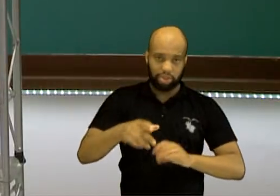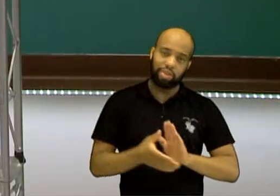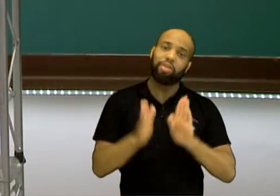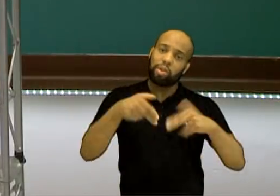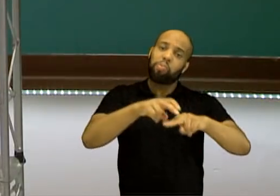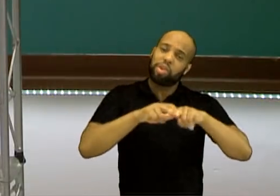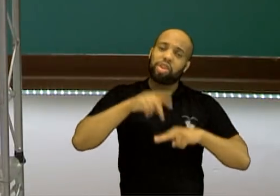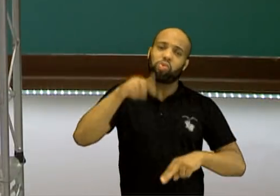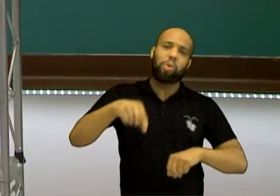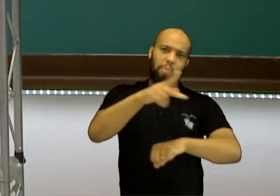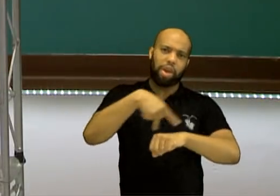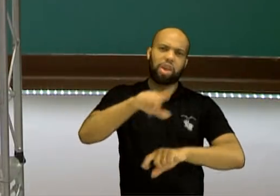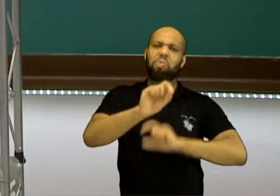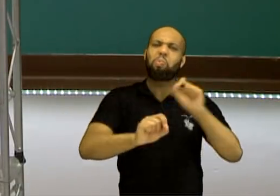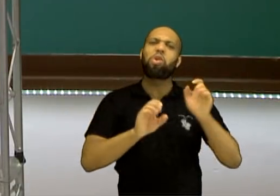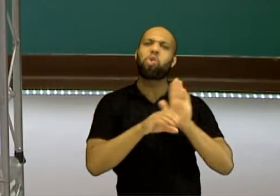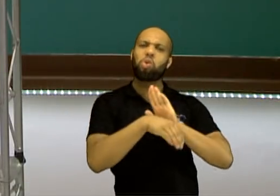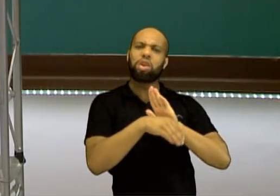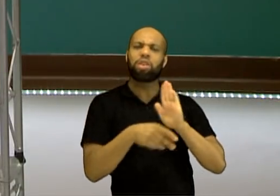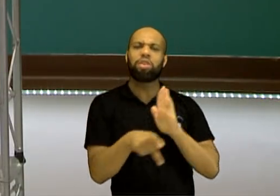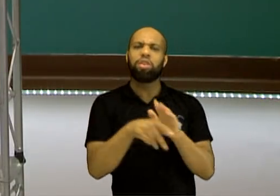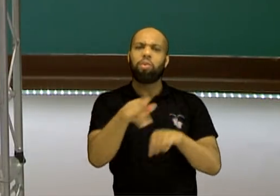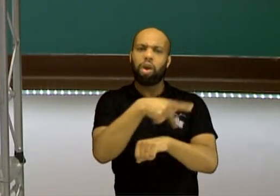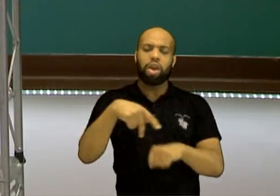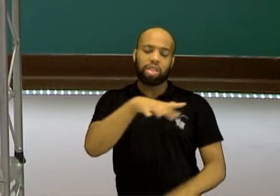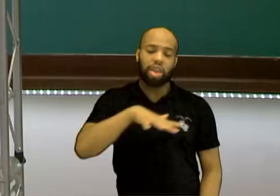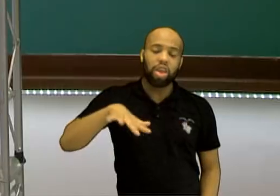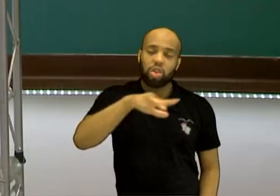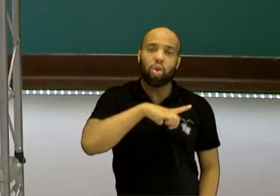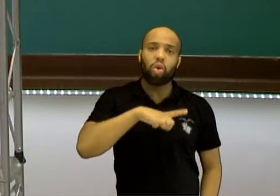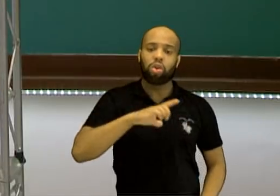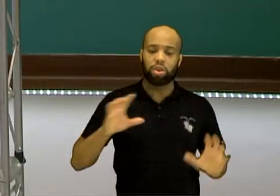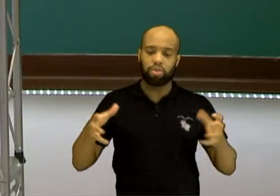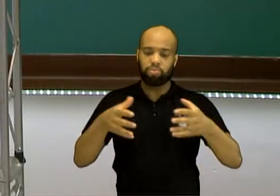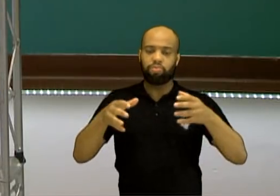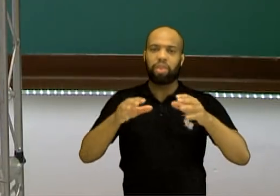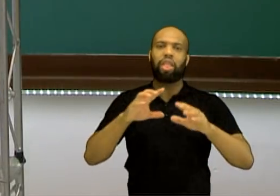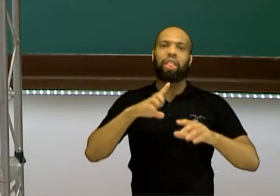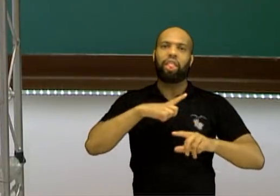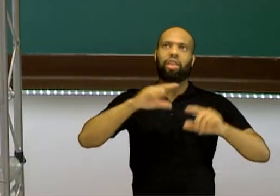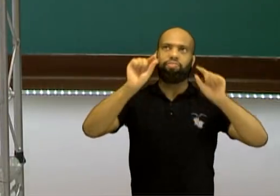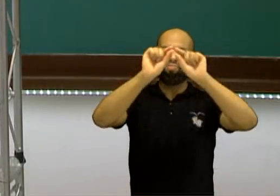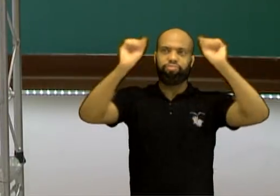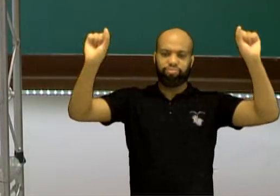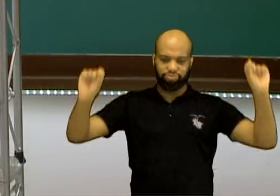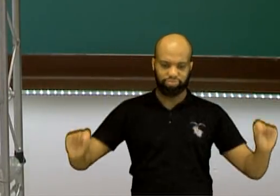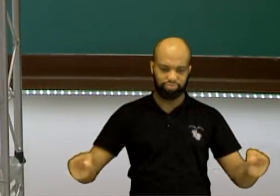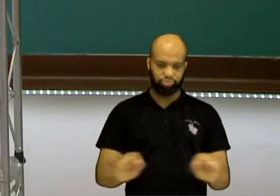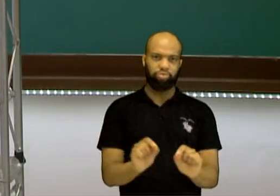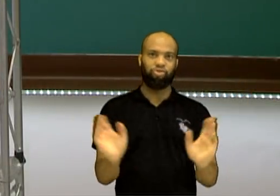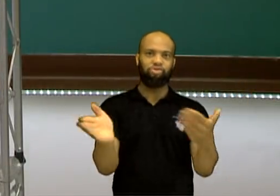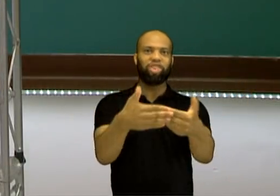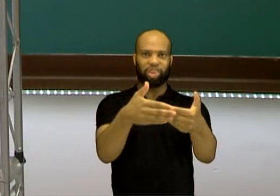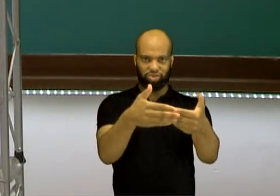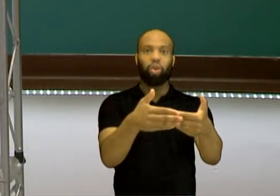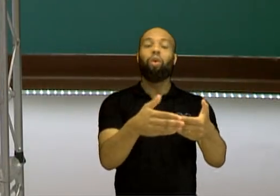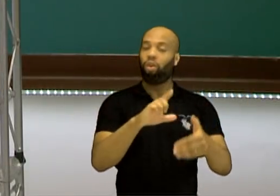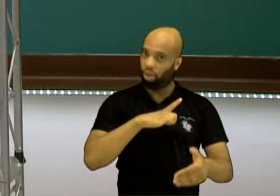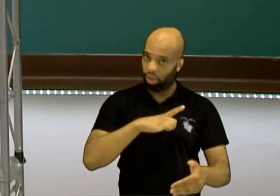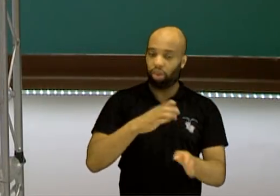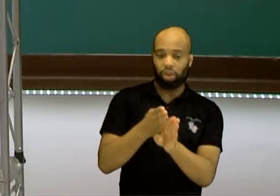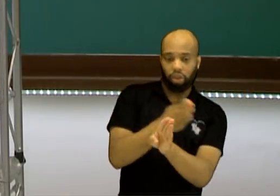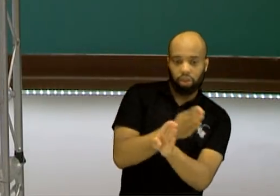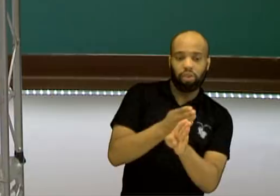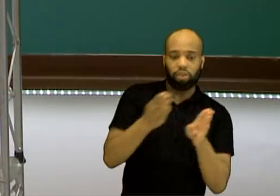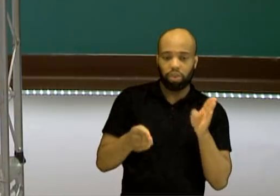seria o conceito de país? Território politicamente delimitado. Nós temos isso, nós temos fronteiras delimitadas entre os países aqui na